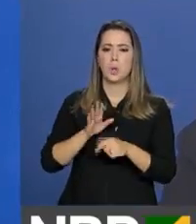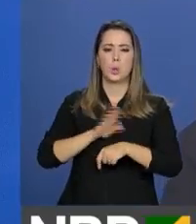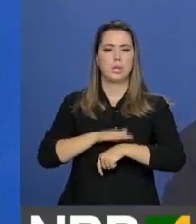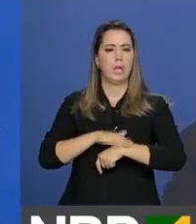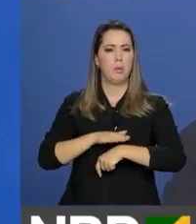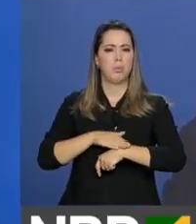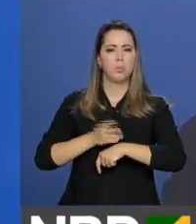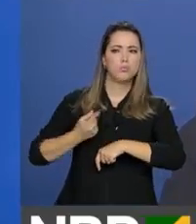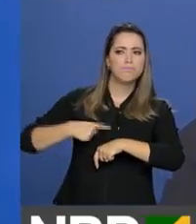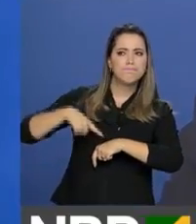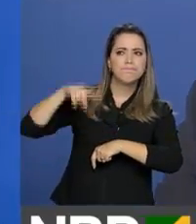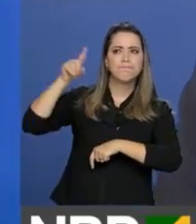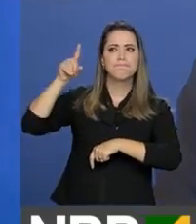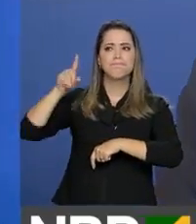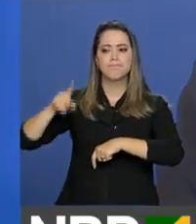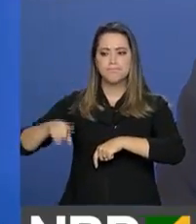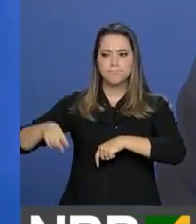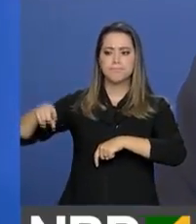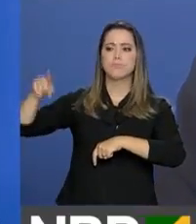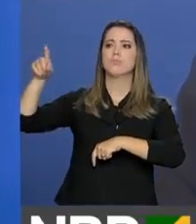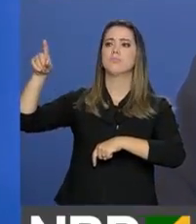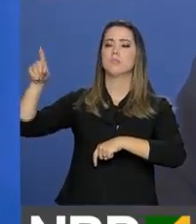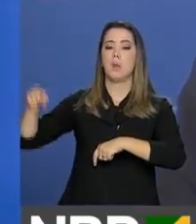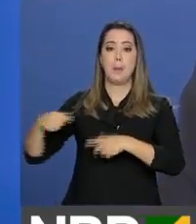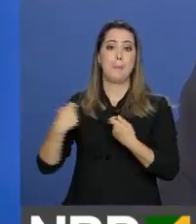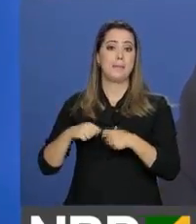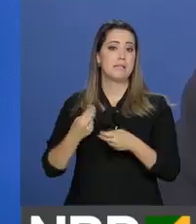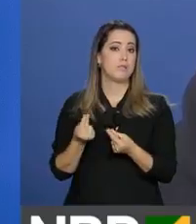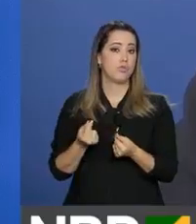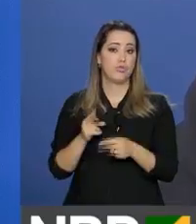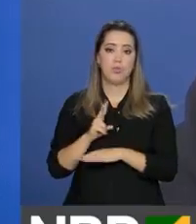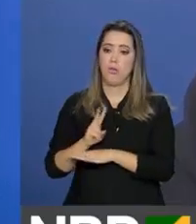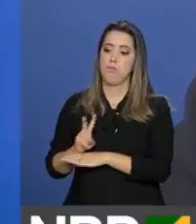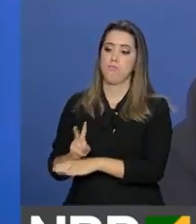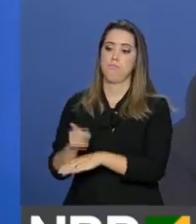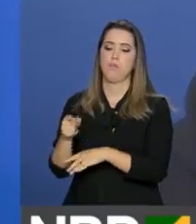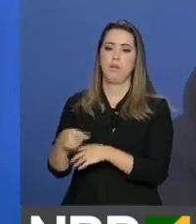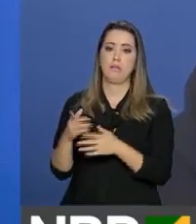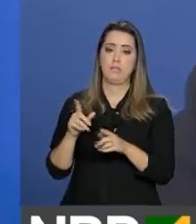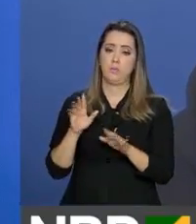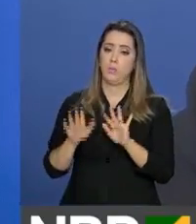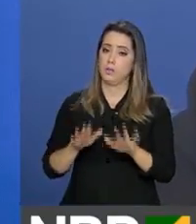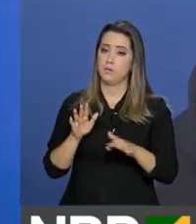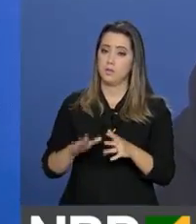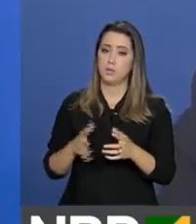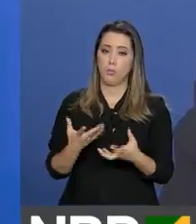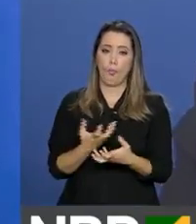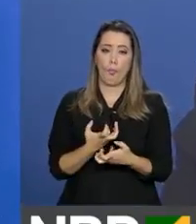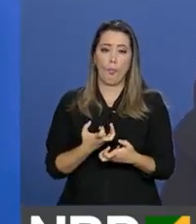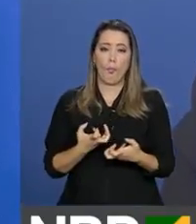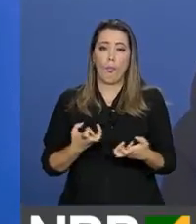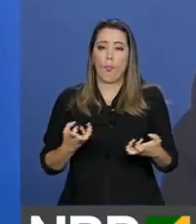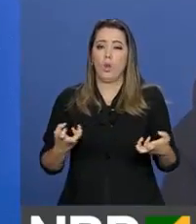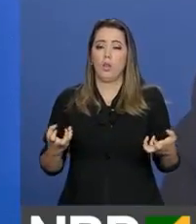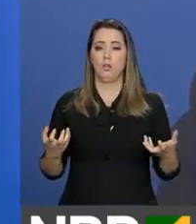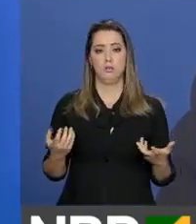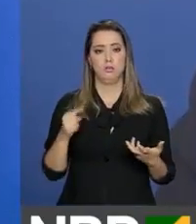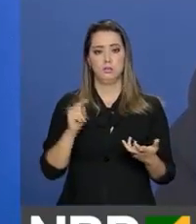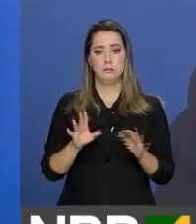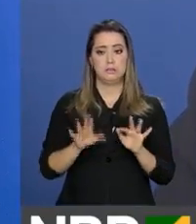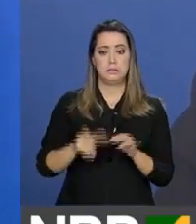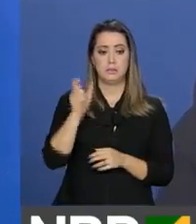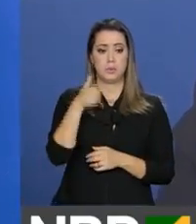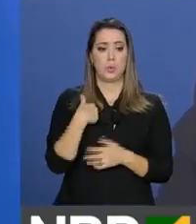das safras, né, ela precisa de crédito. E muitas vezes, quando vem a seca terrível, o tomador do dinheiro, o tomador do